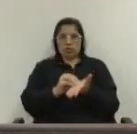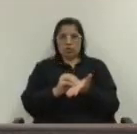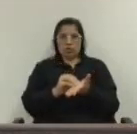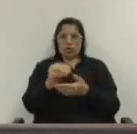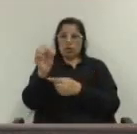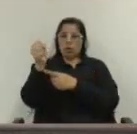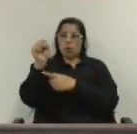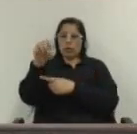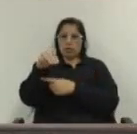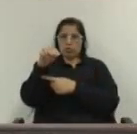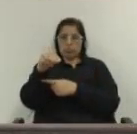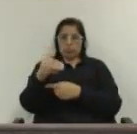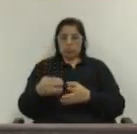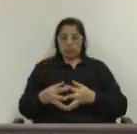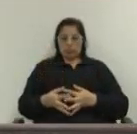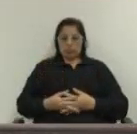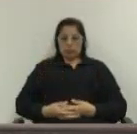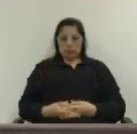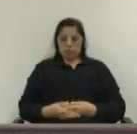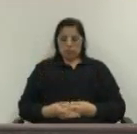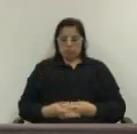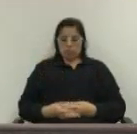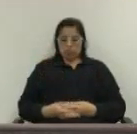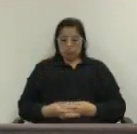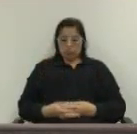8 minutos.